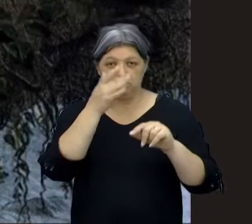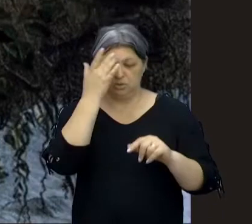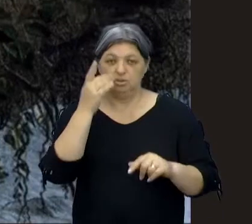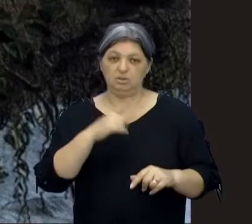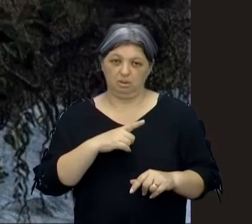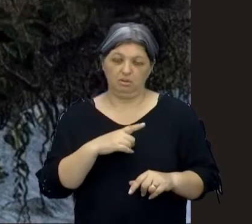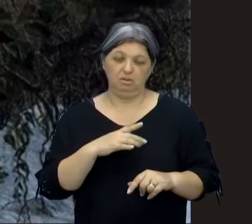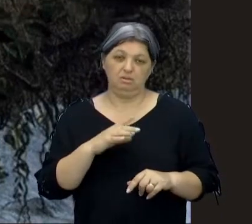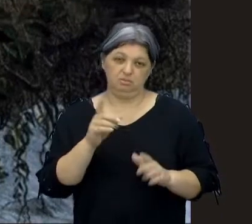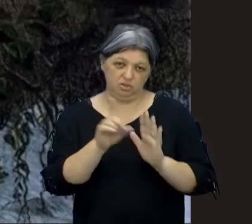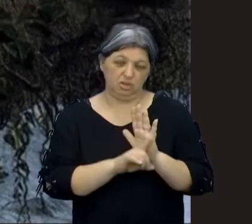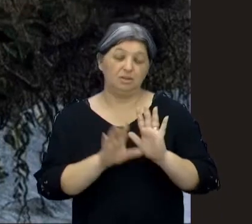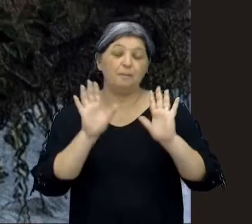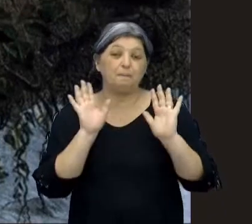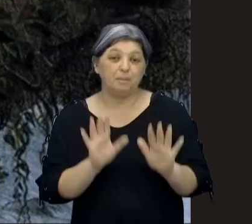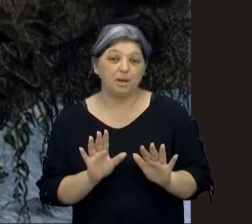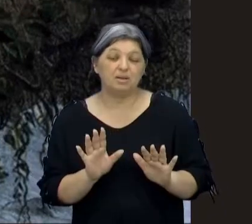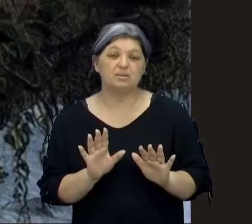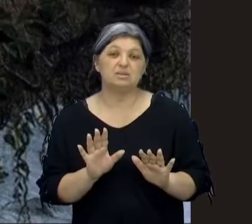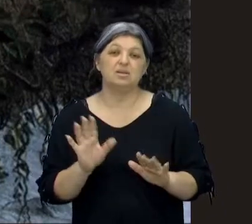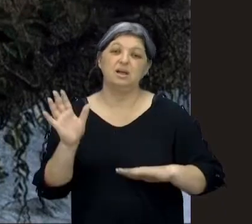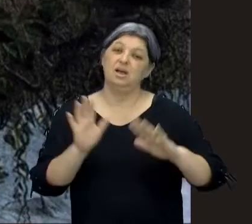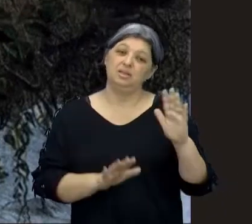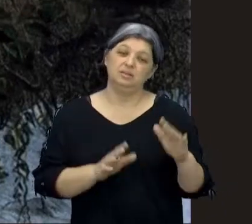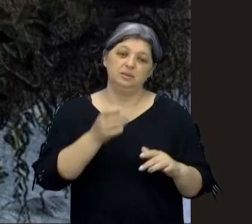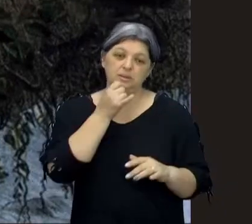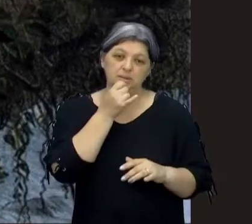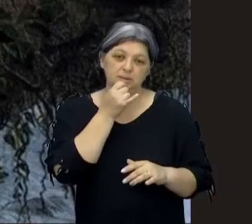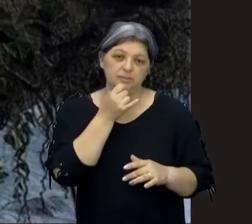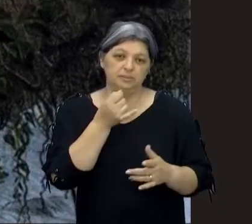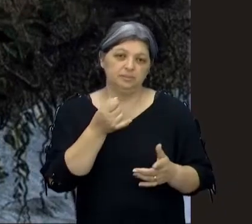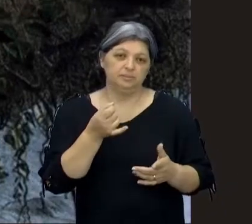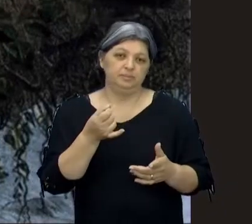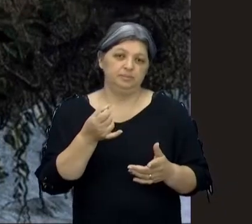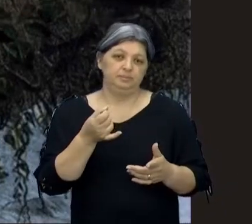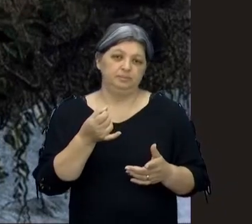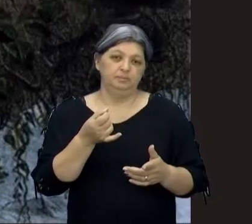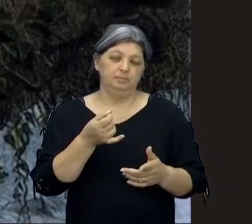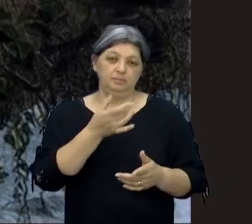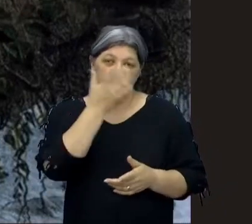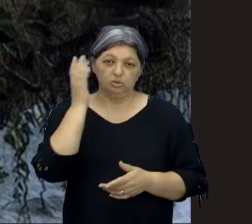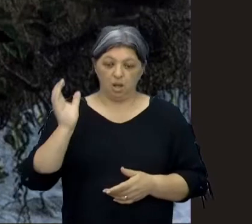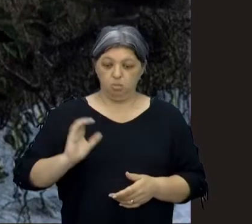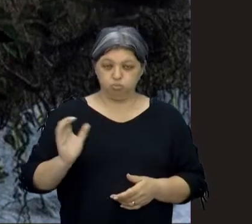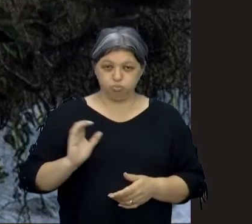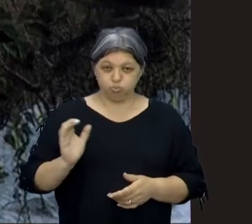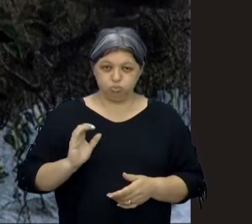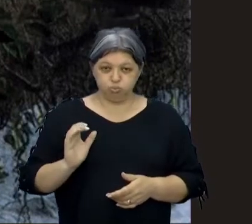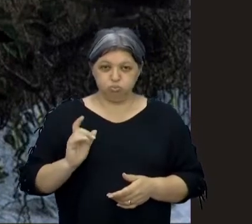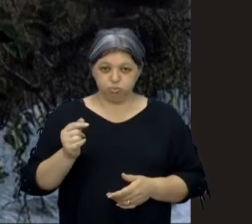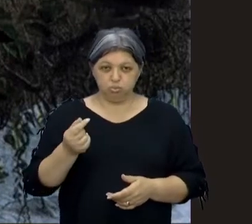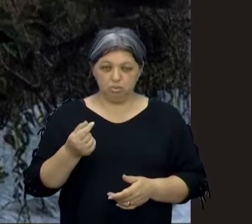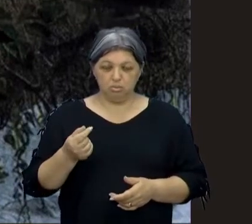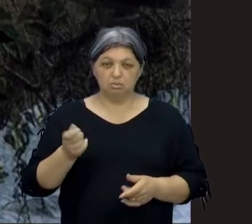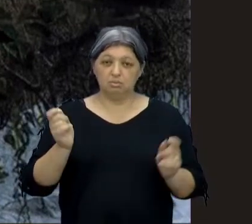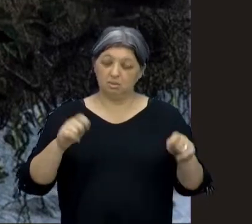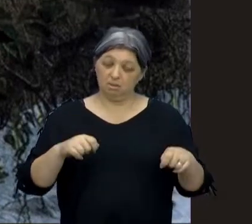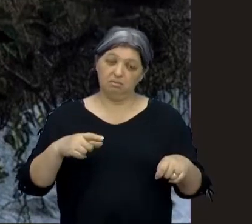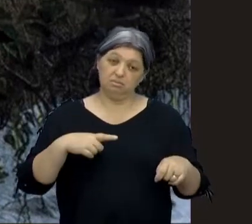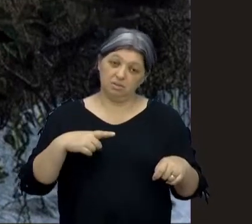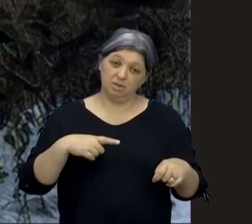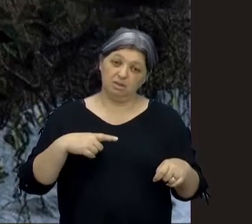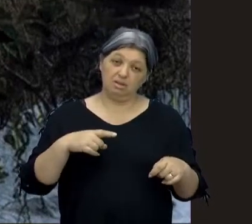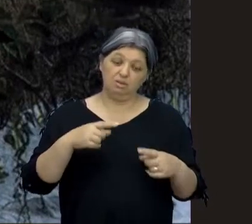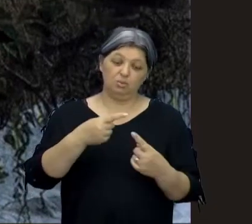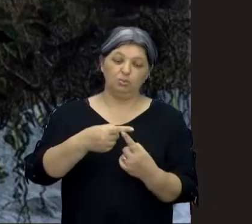só que muitas vezes é uma pessoa com poder aquisitivo melhor pode vir a ter um tipo